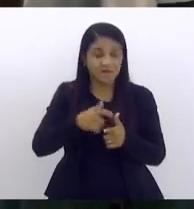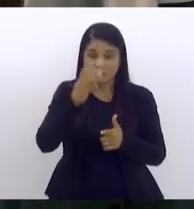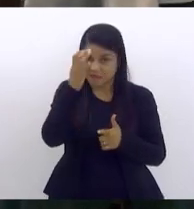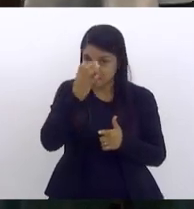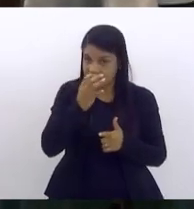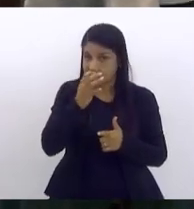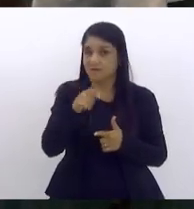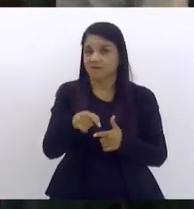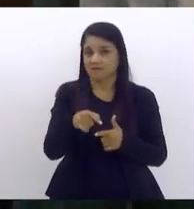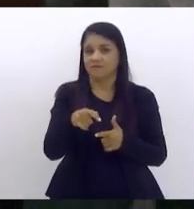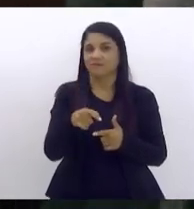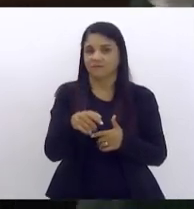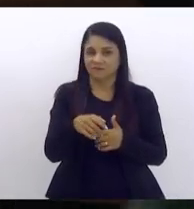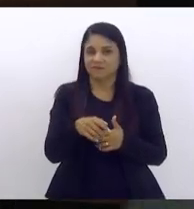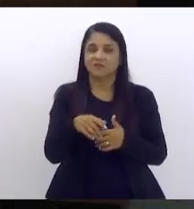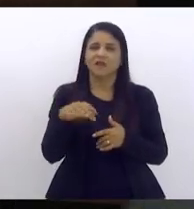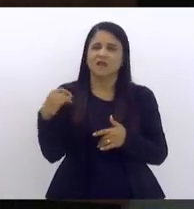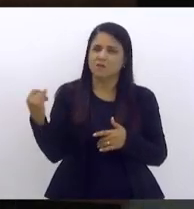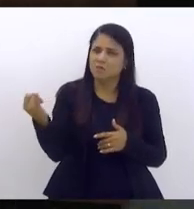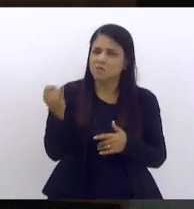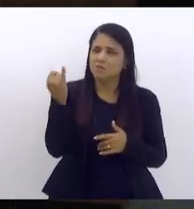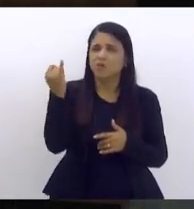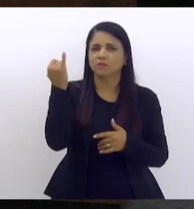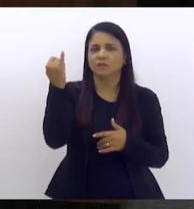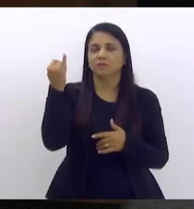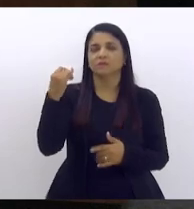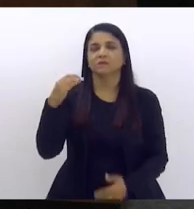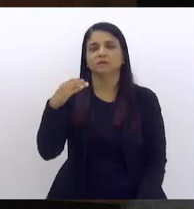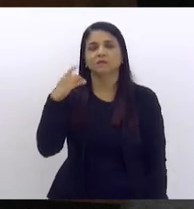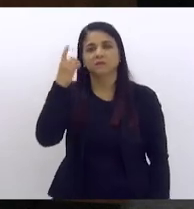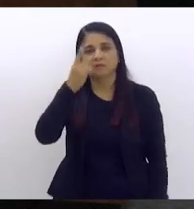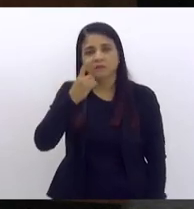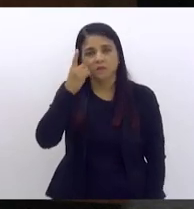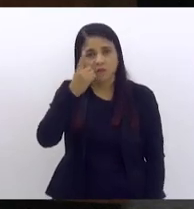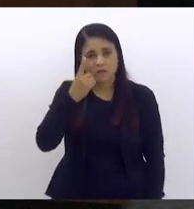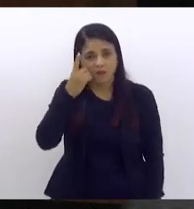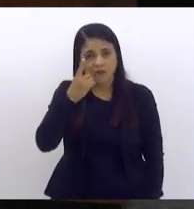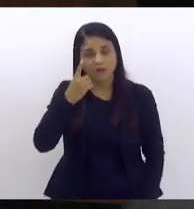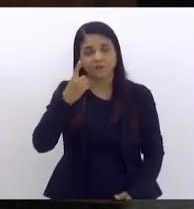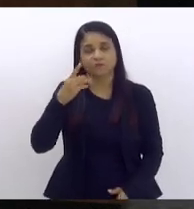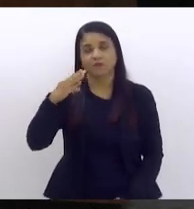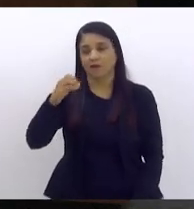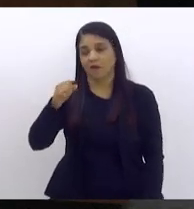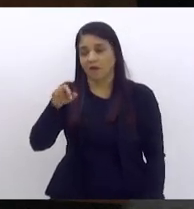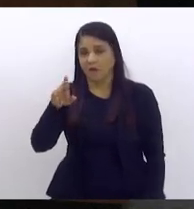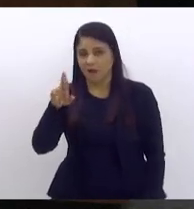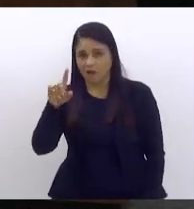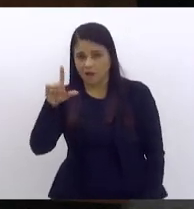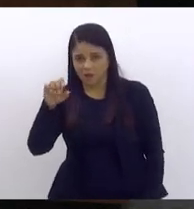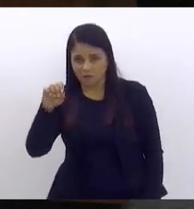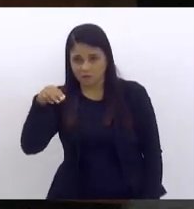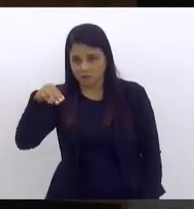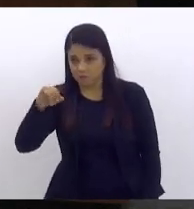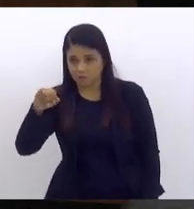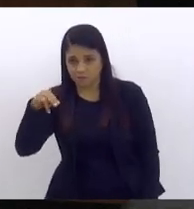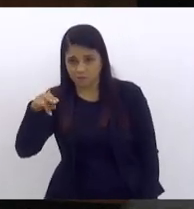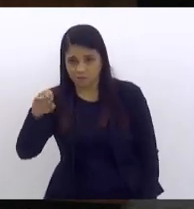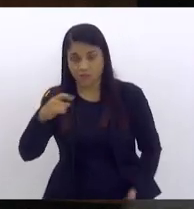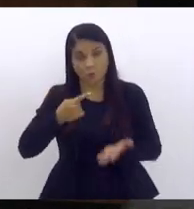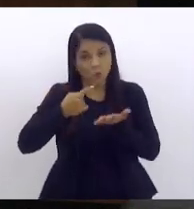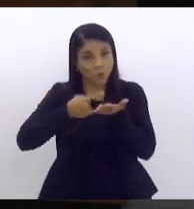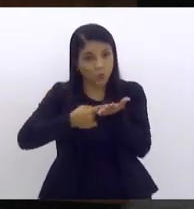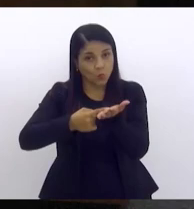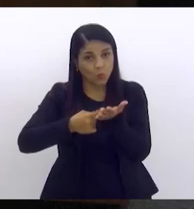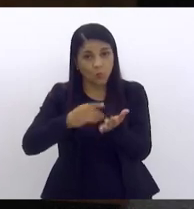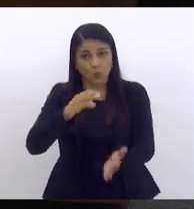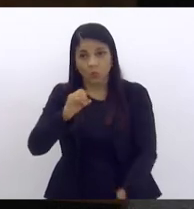sentido, trazer aqui a importância, deputado Carlos Bink, do cumpra-se, inclusive de leis organizadas